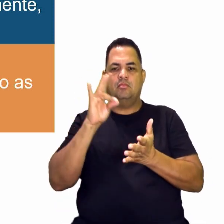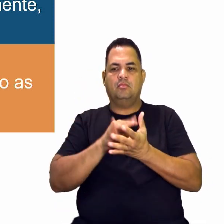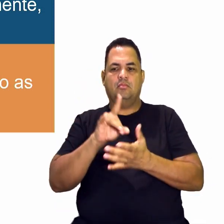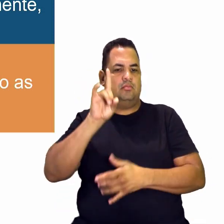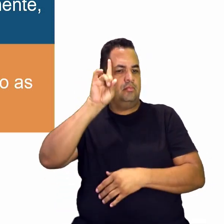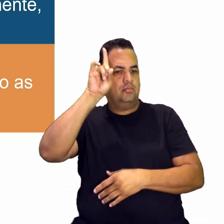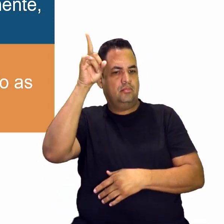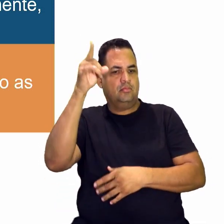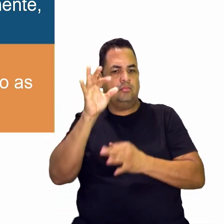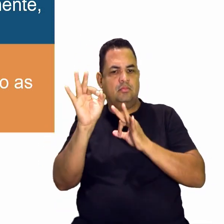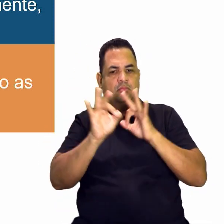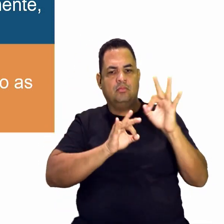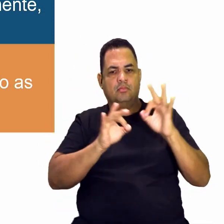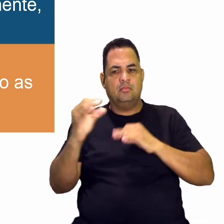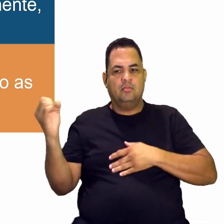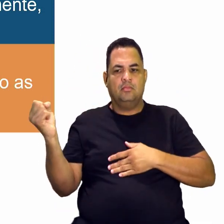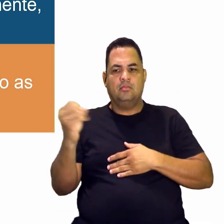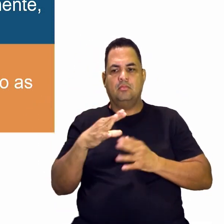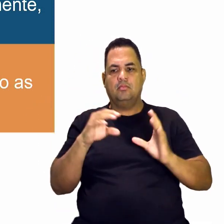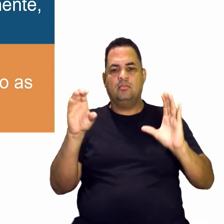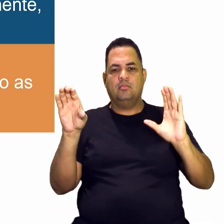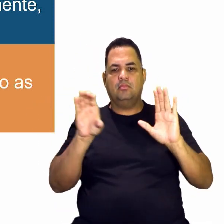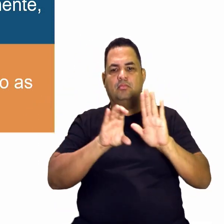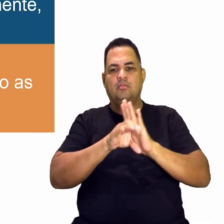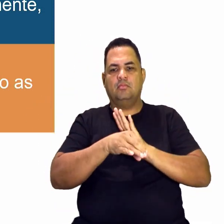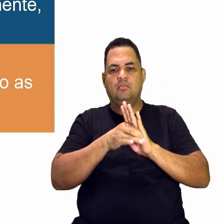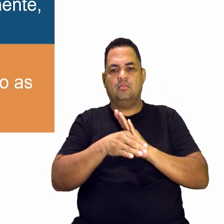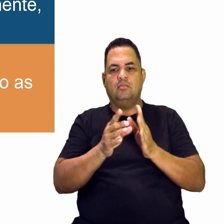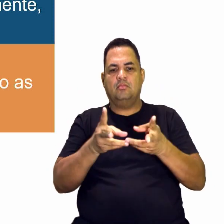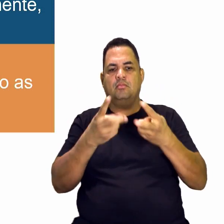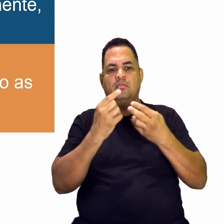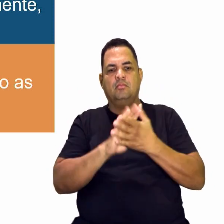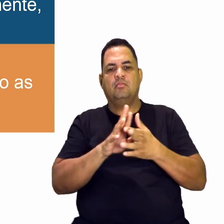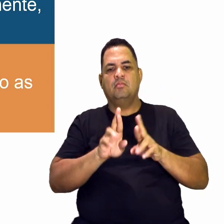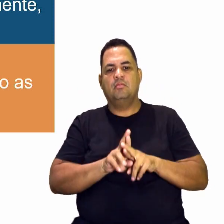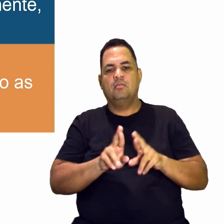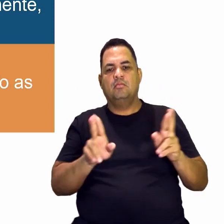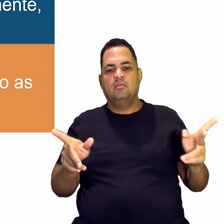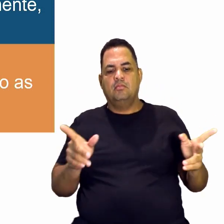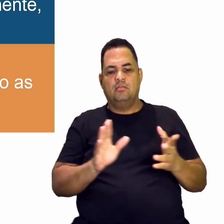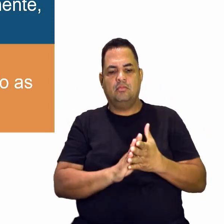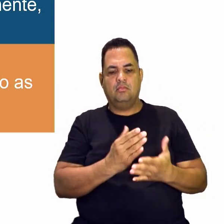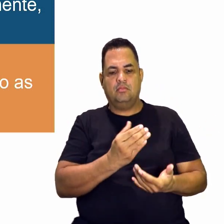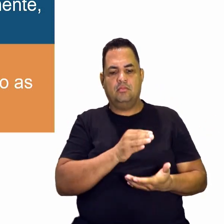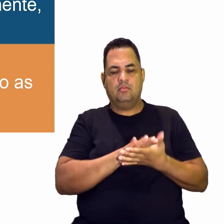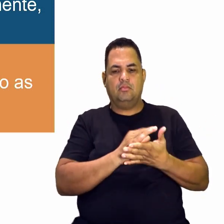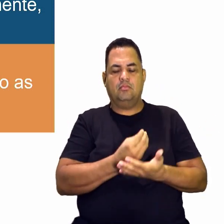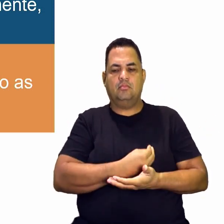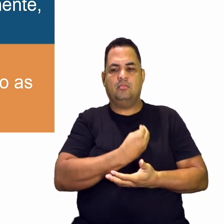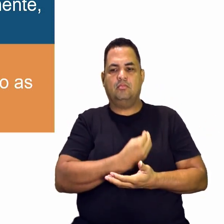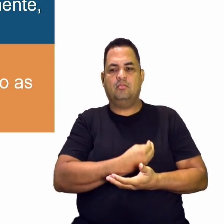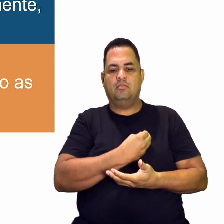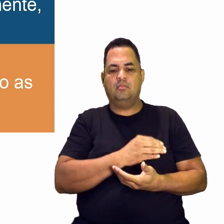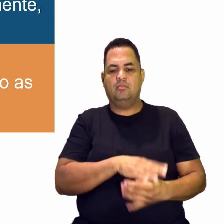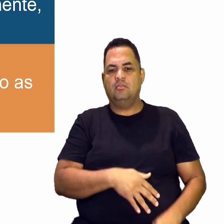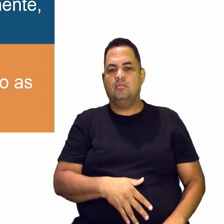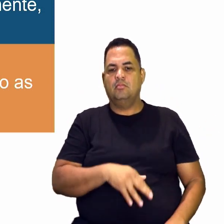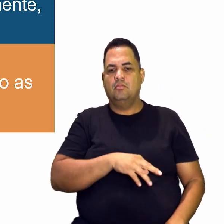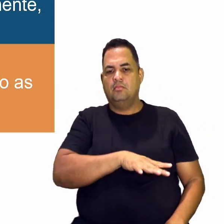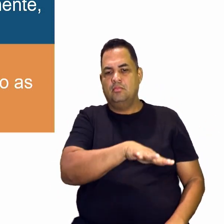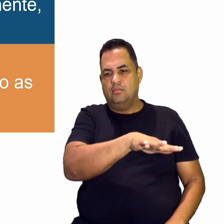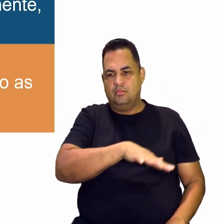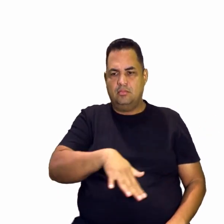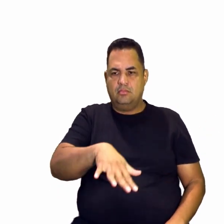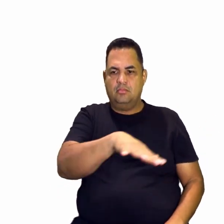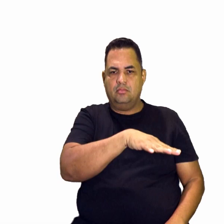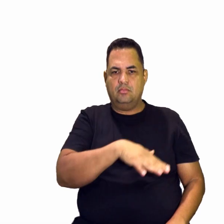fenômenos, fatos e ideias, elaborando novos conceitos e identificando as diferenças dos diversos níveis de